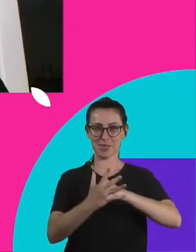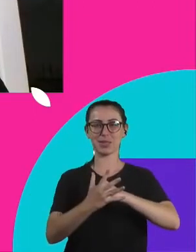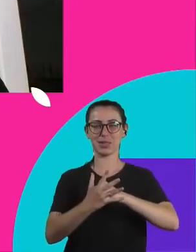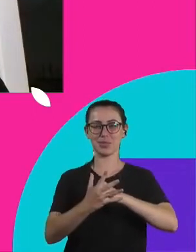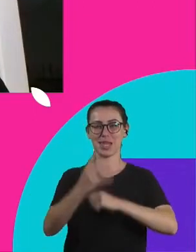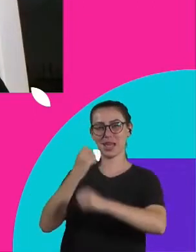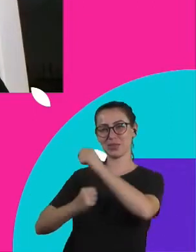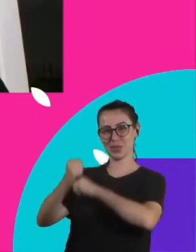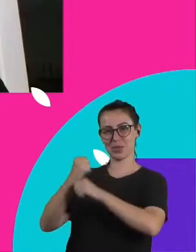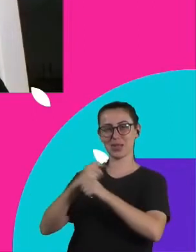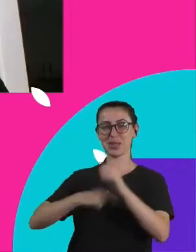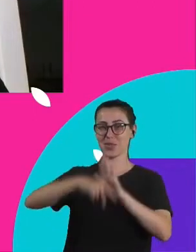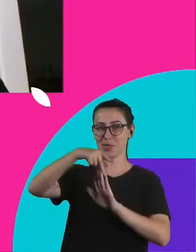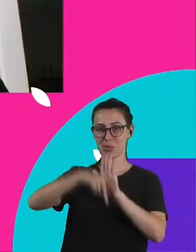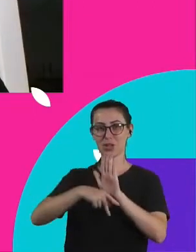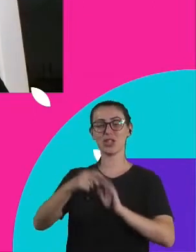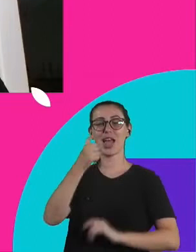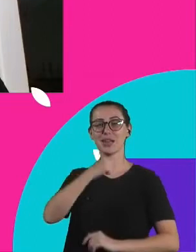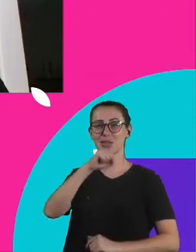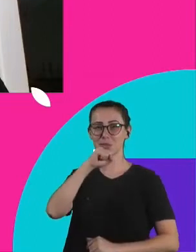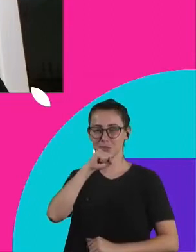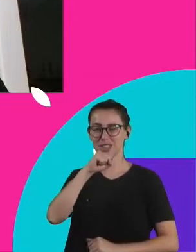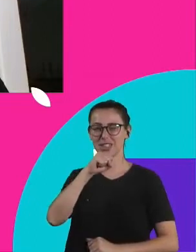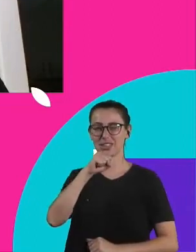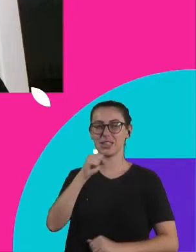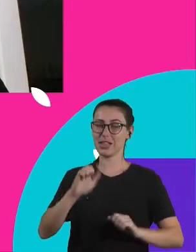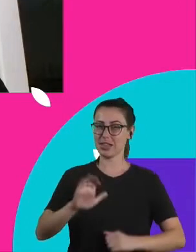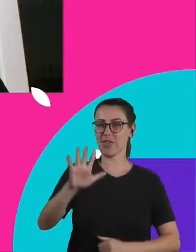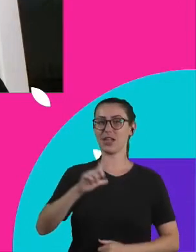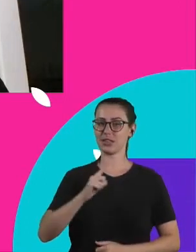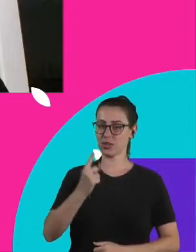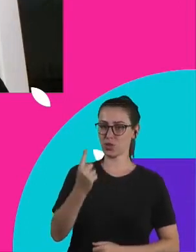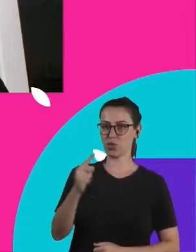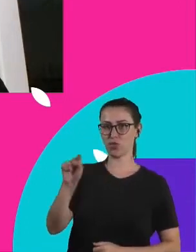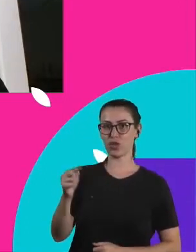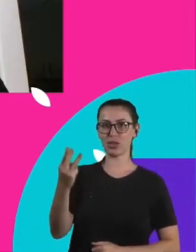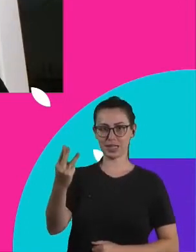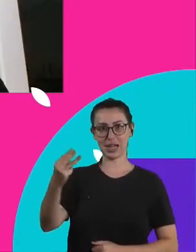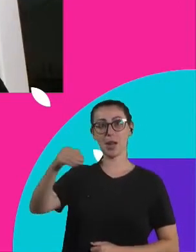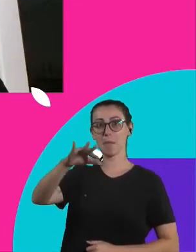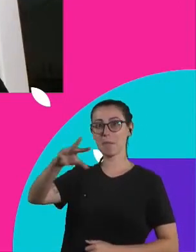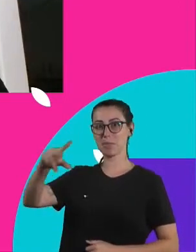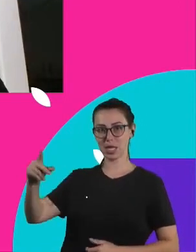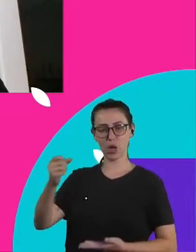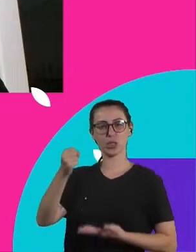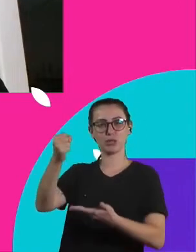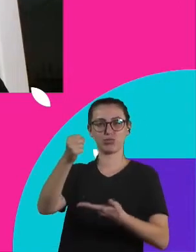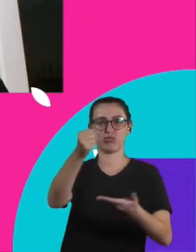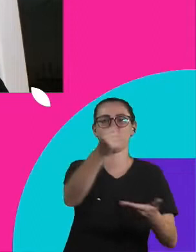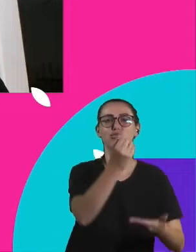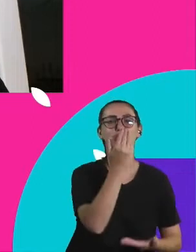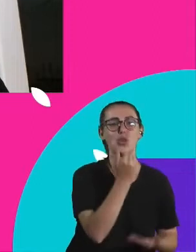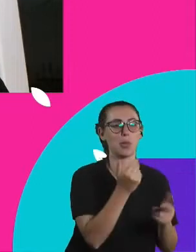Favela geraram 1,3 milhão de cestas distribuídas, 500 mil chips doados, 8,2